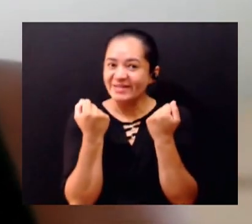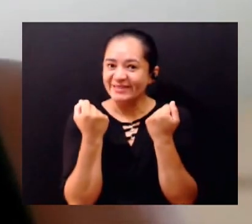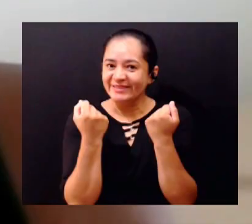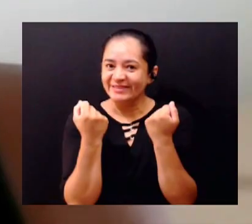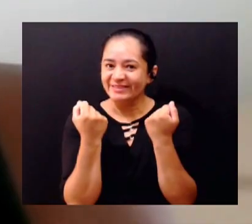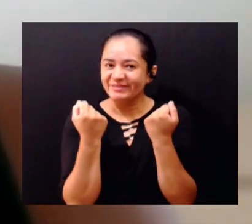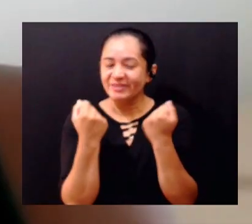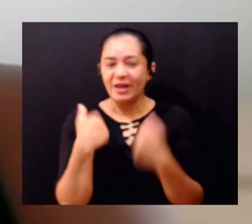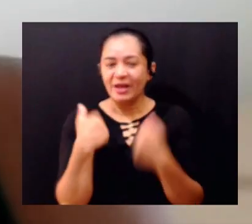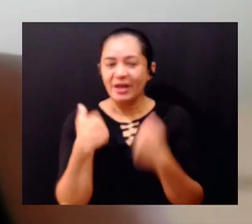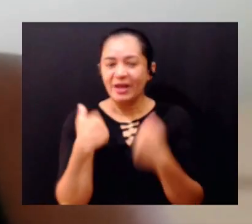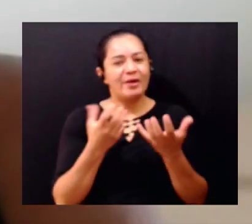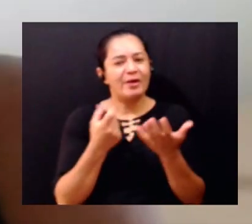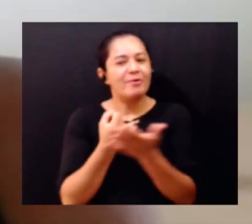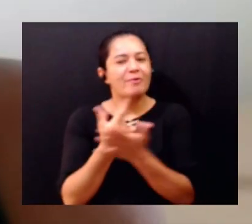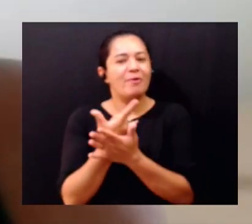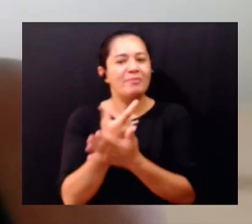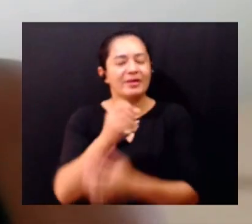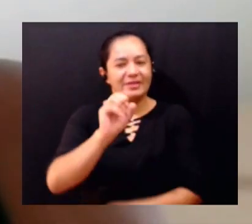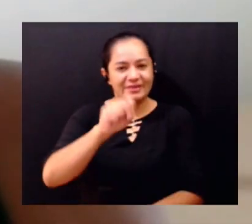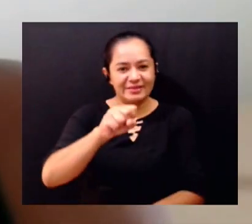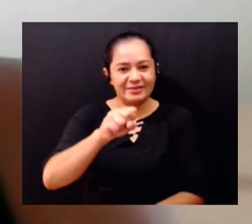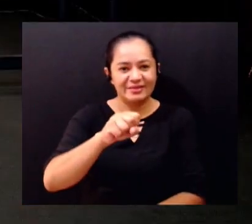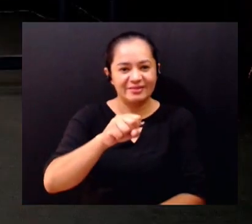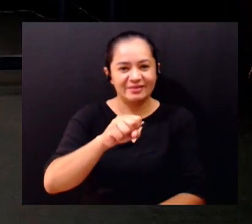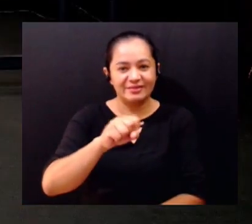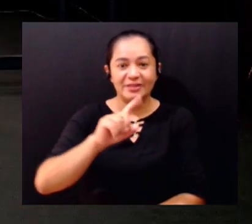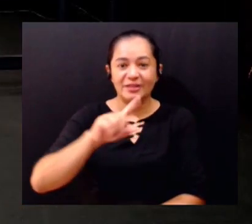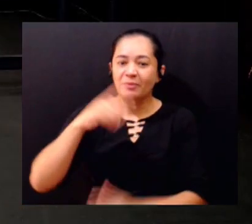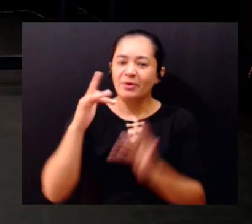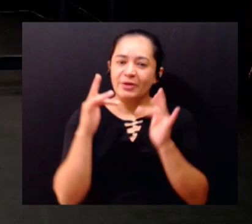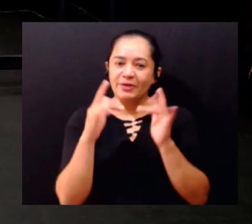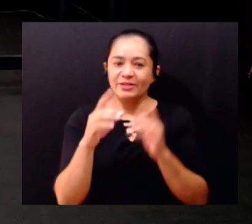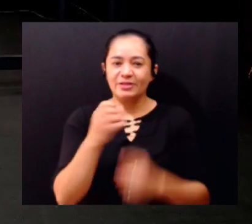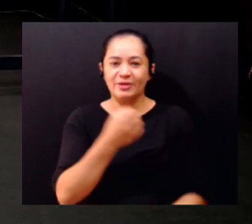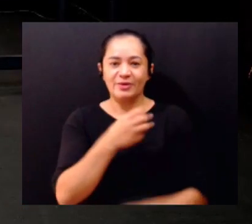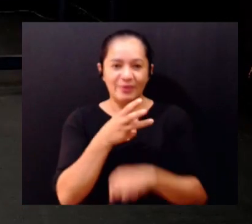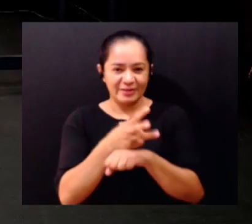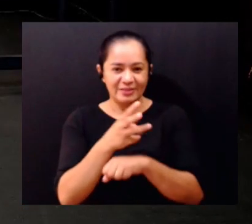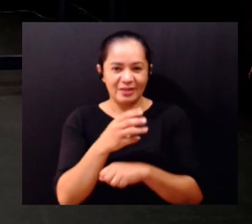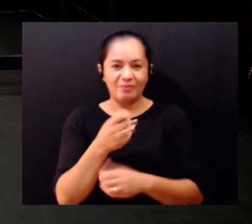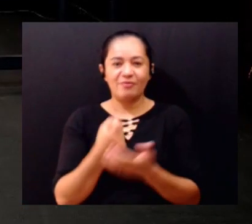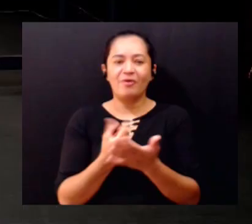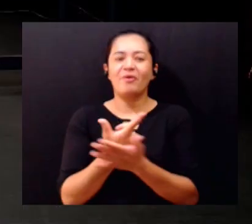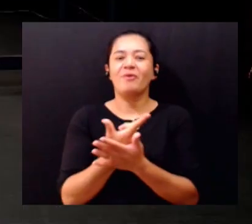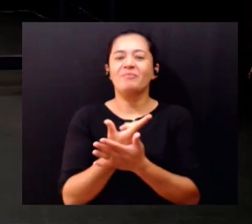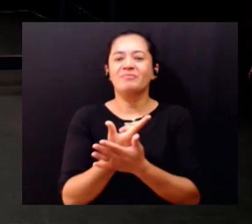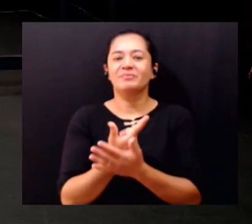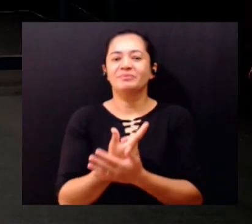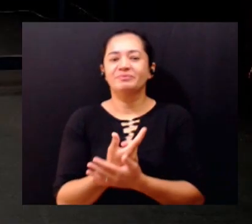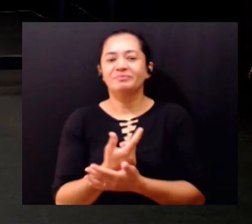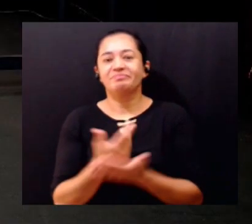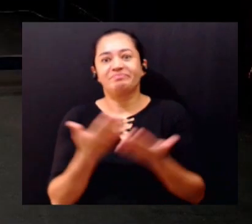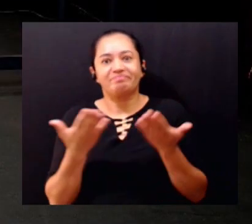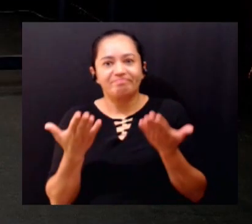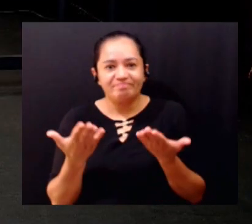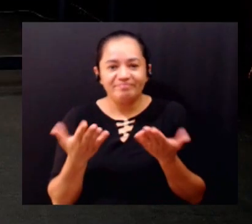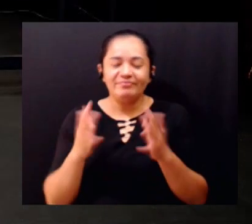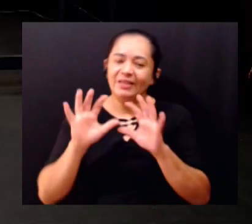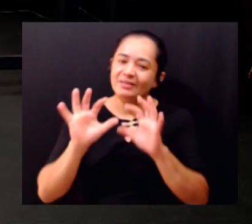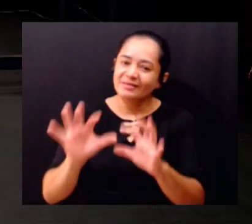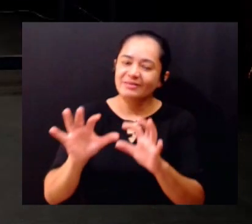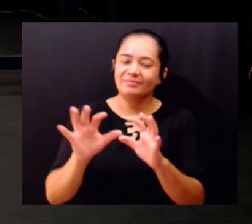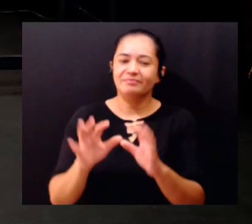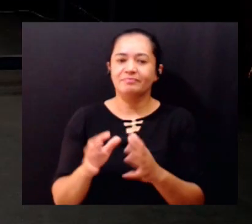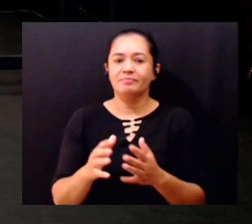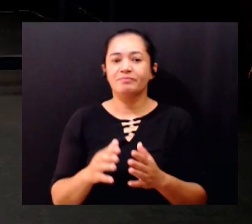Diego, depois vou pegar seu contato para fazer a compra online. E é isso. Então, assim, eu